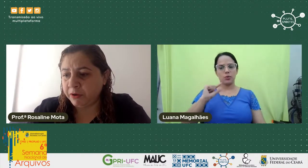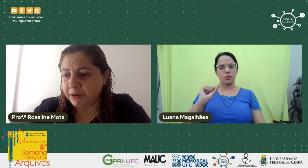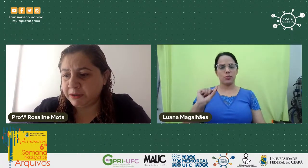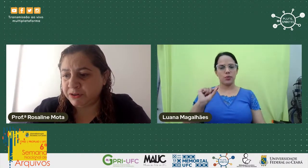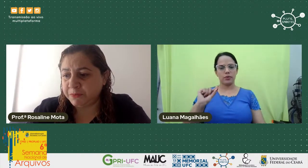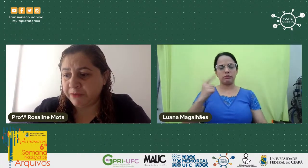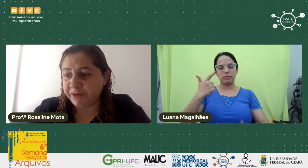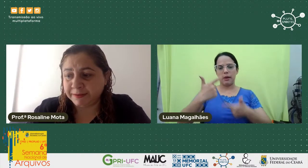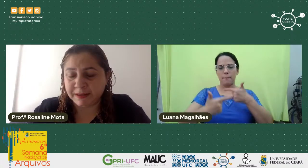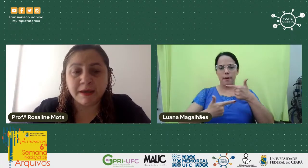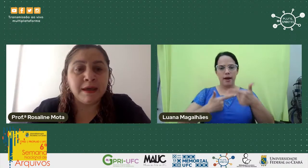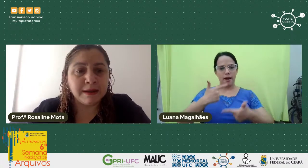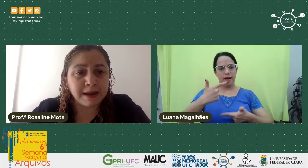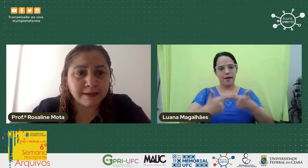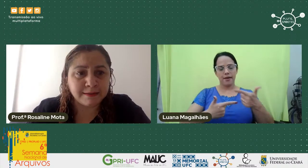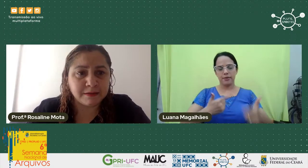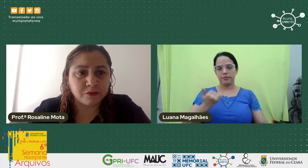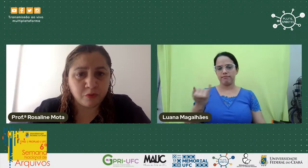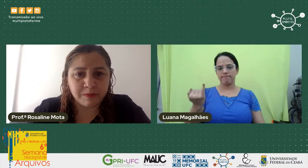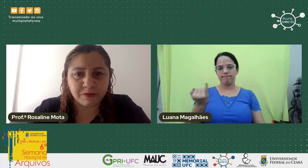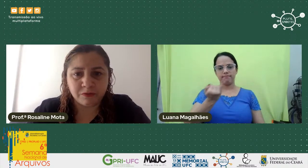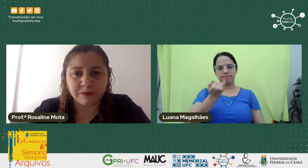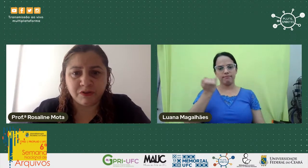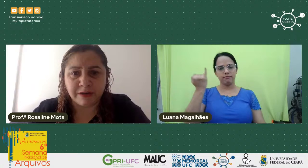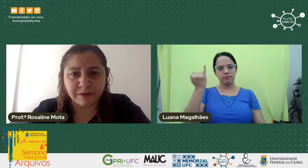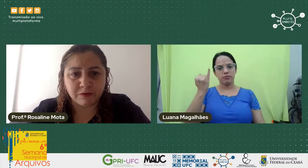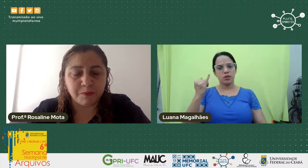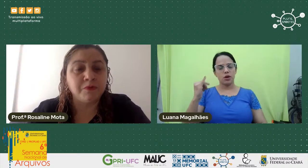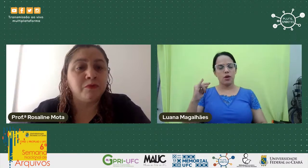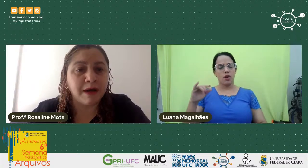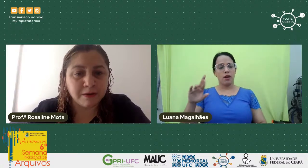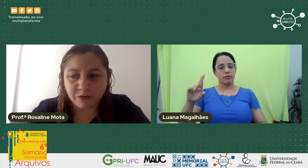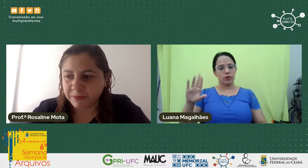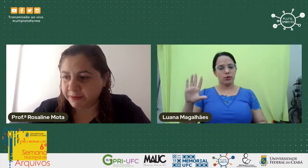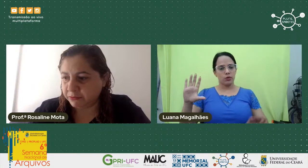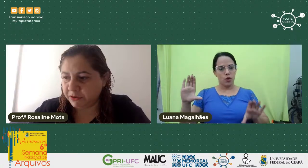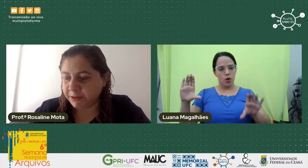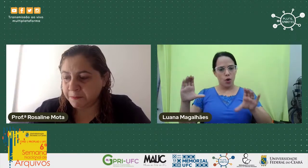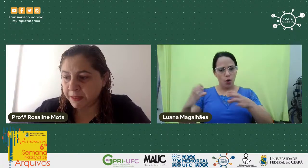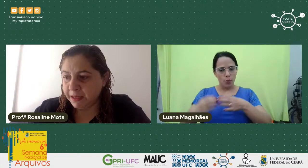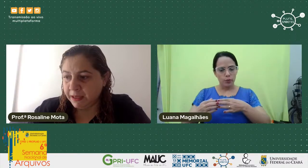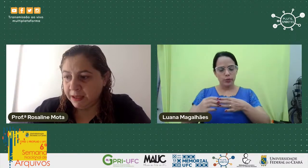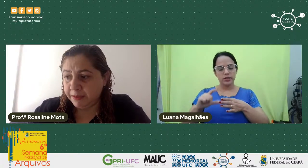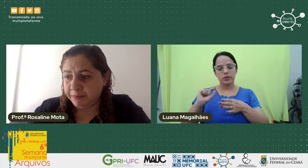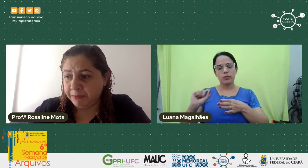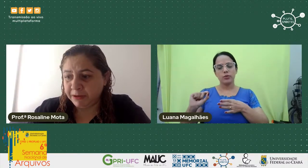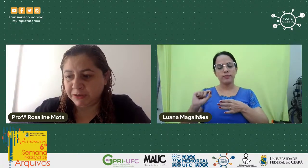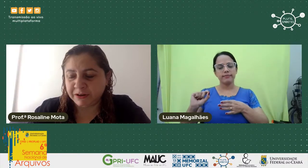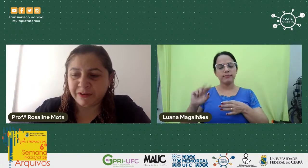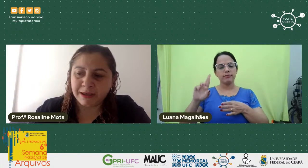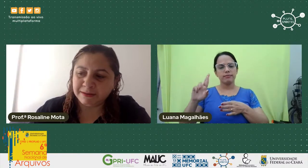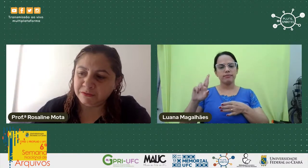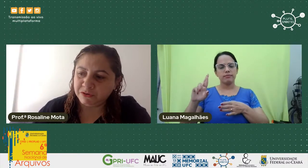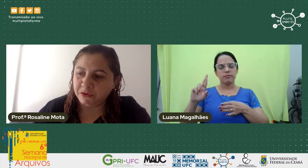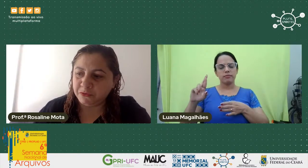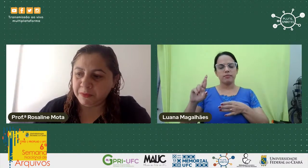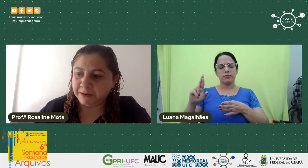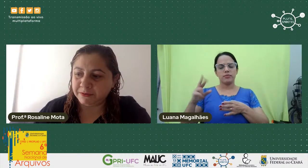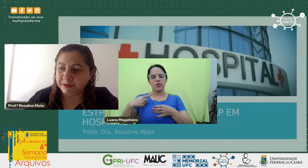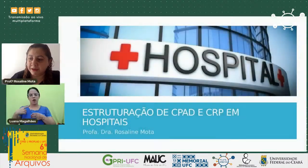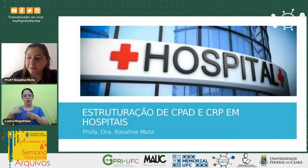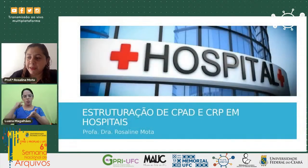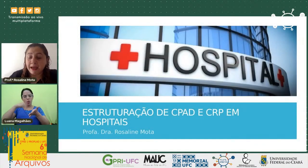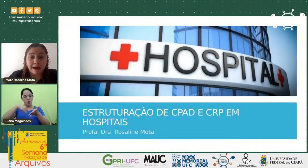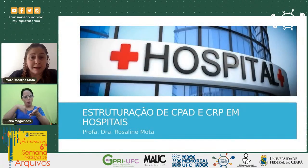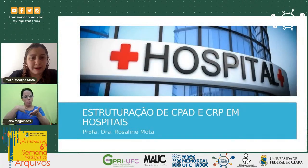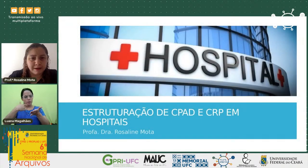muito importante para fazer nessas comissões de revisão de prontuário e comissão de permanente de avaliação de